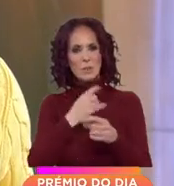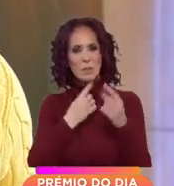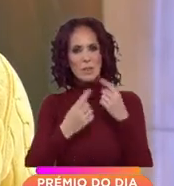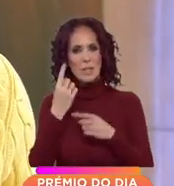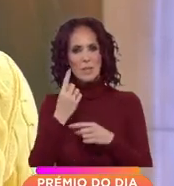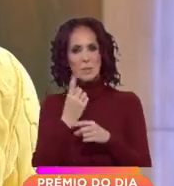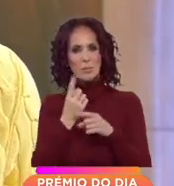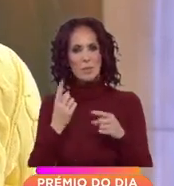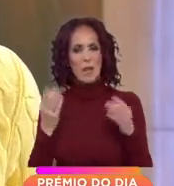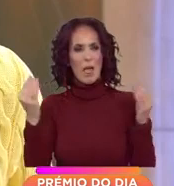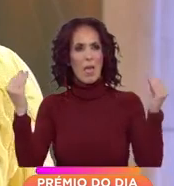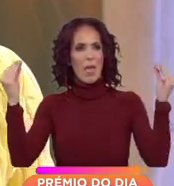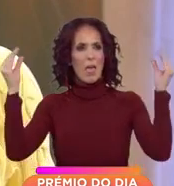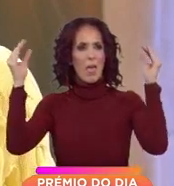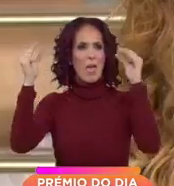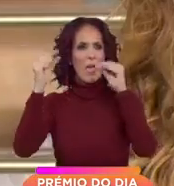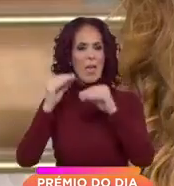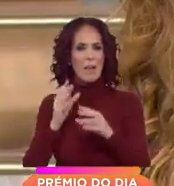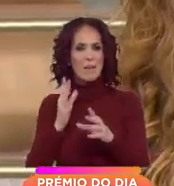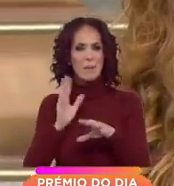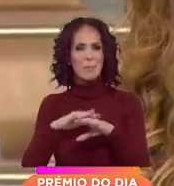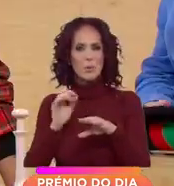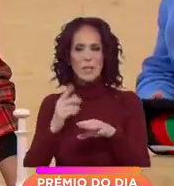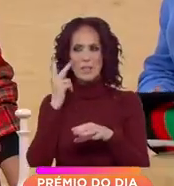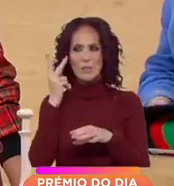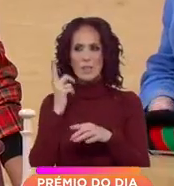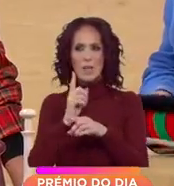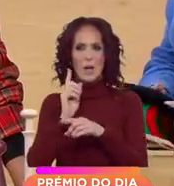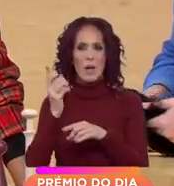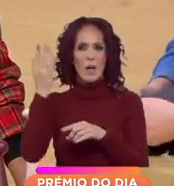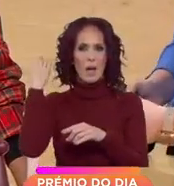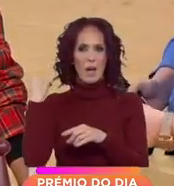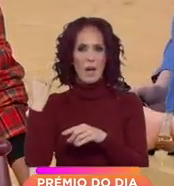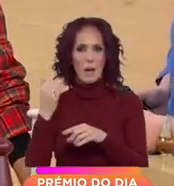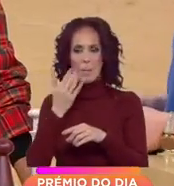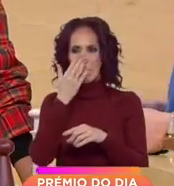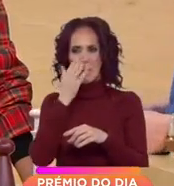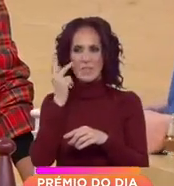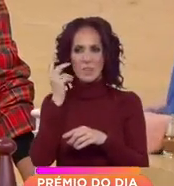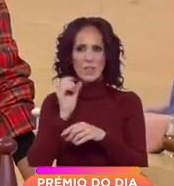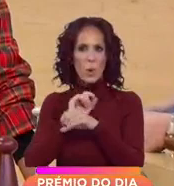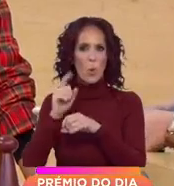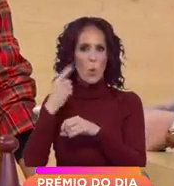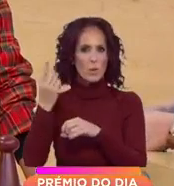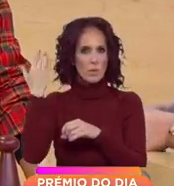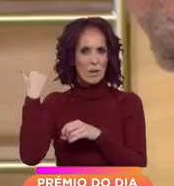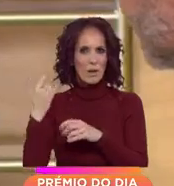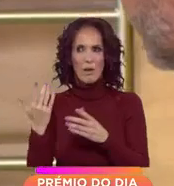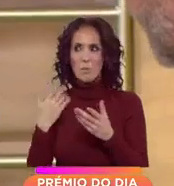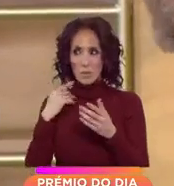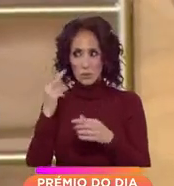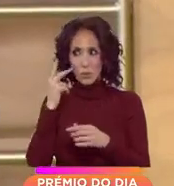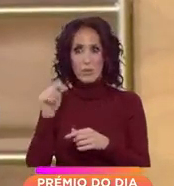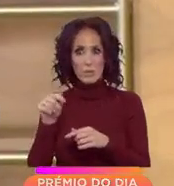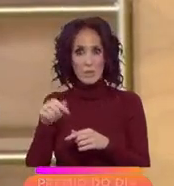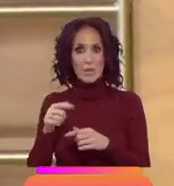assim, havia aí tanto alarido, peço foi noutra vida. Parece que foi noutra vida. Mas não foi. É nesta ainda. Mas não é, parece que foi noutra vida. Agora de repente pensei que foi há tanto tempo,